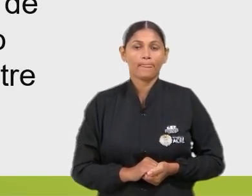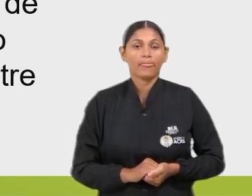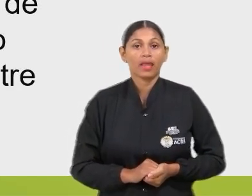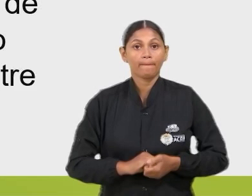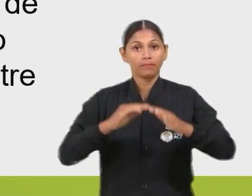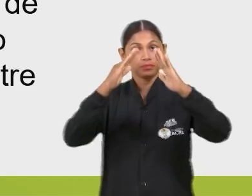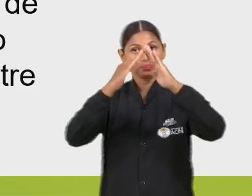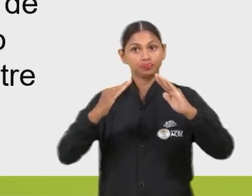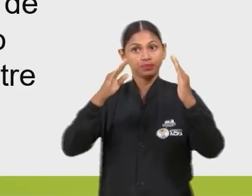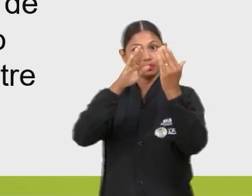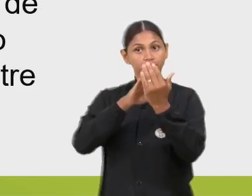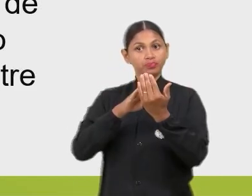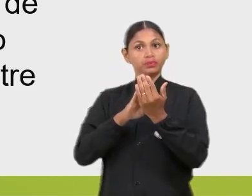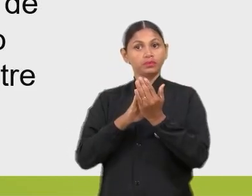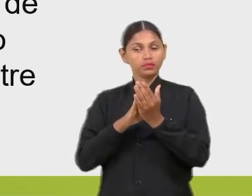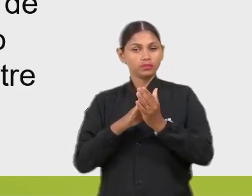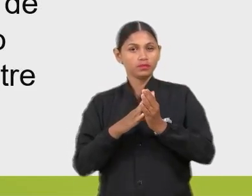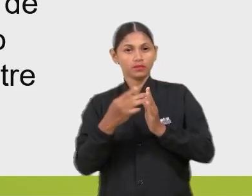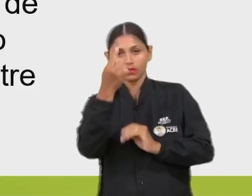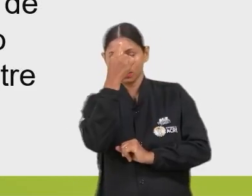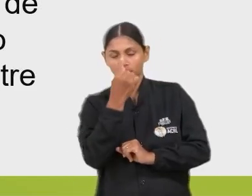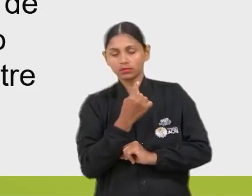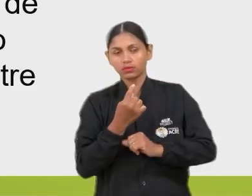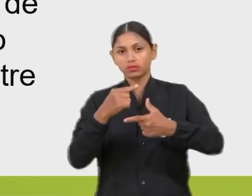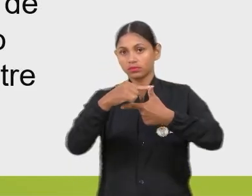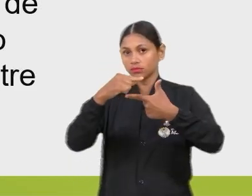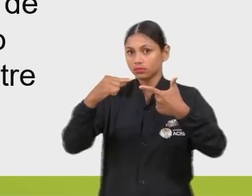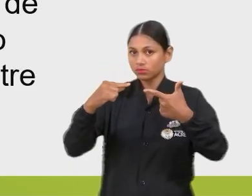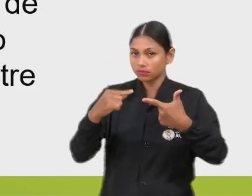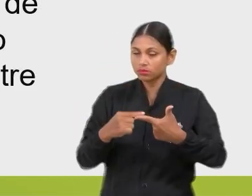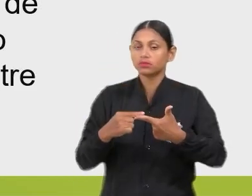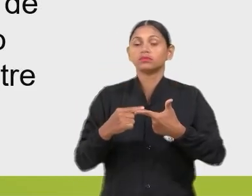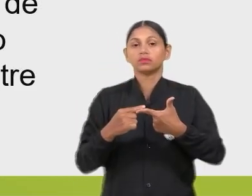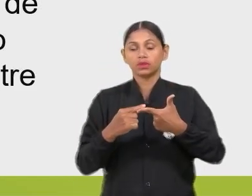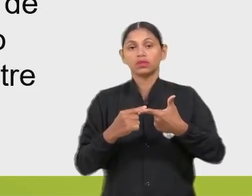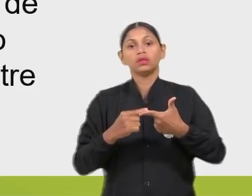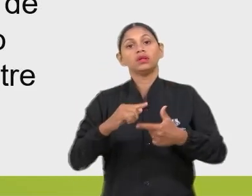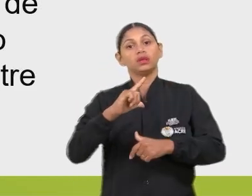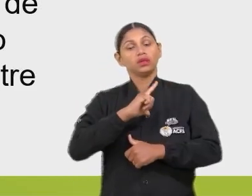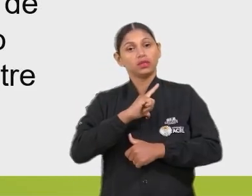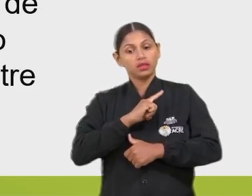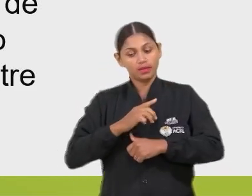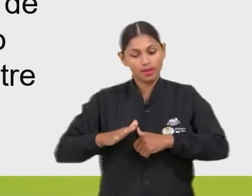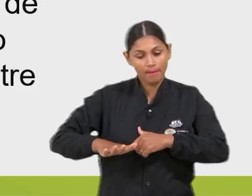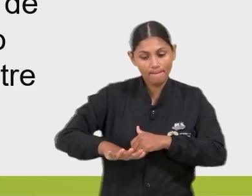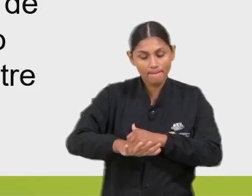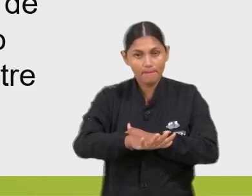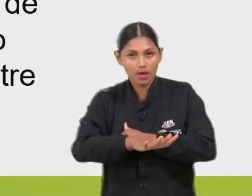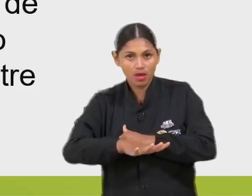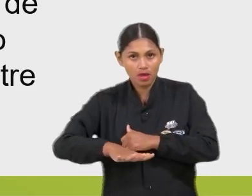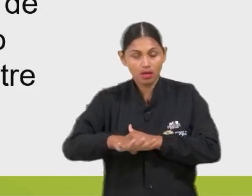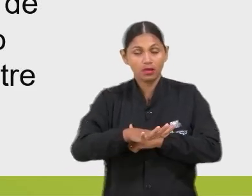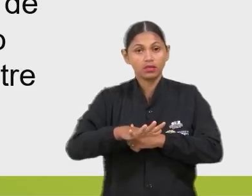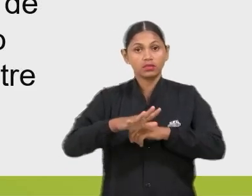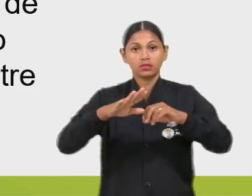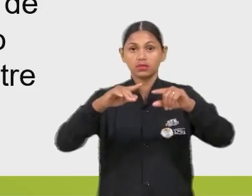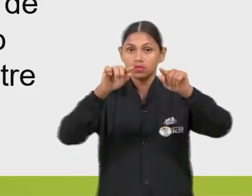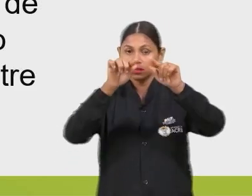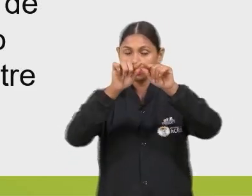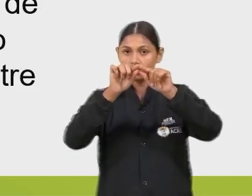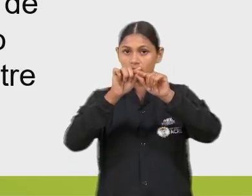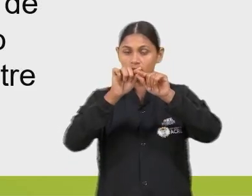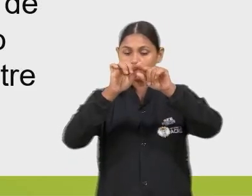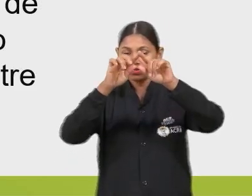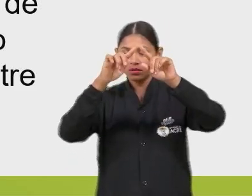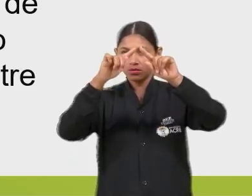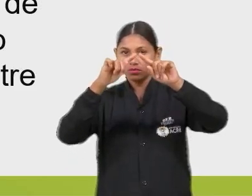geométrica espacial, mais precisamente um poliedro, né? E ela é composta por base e um vértice. Sua base é um polígono e pode